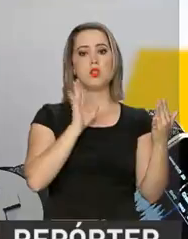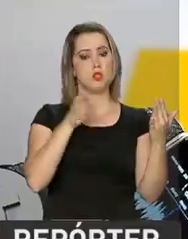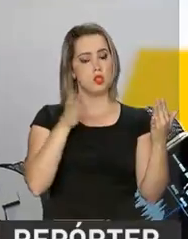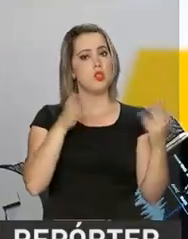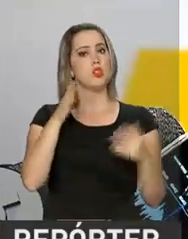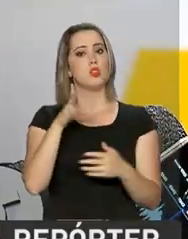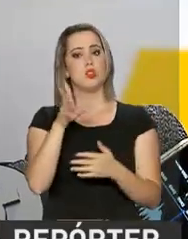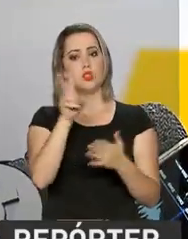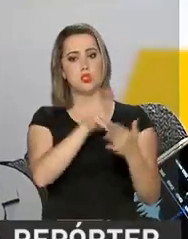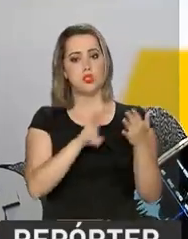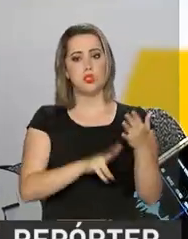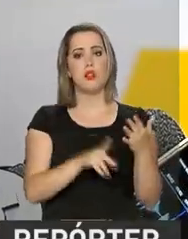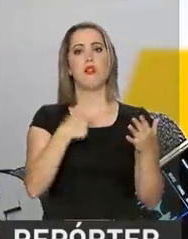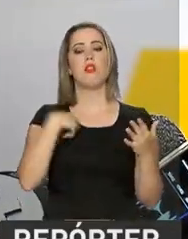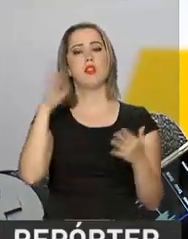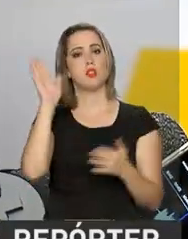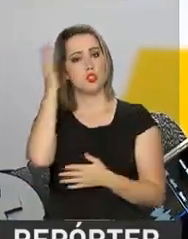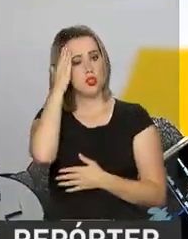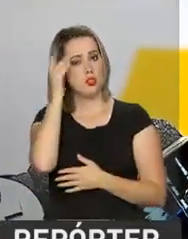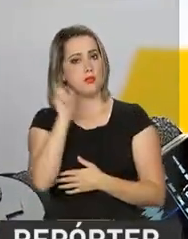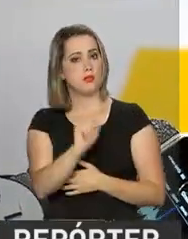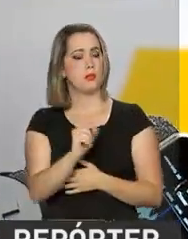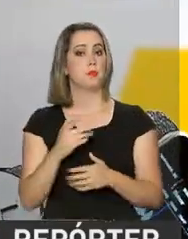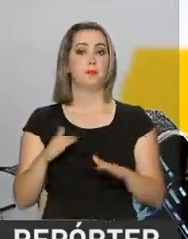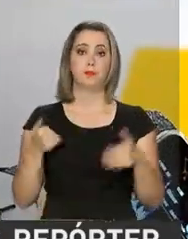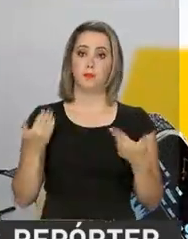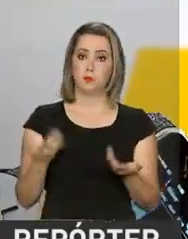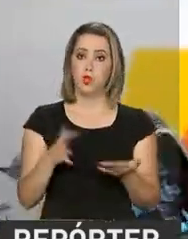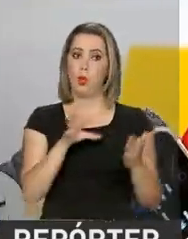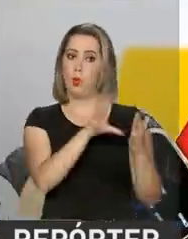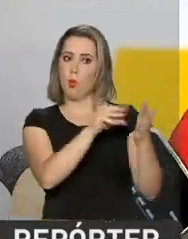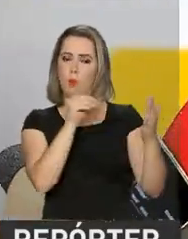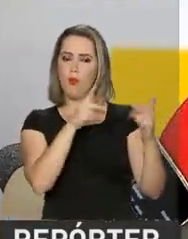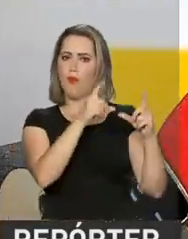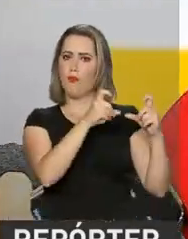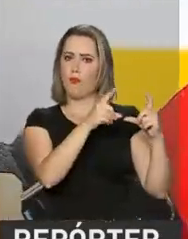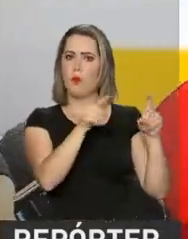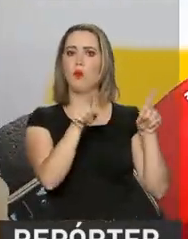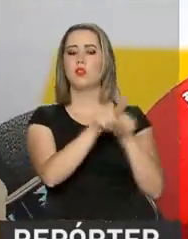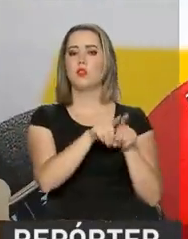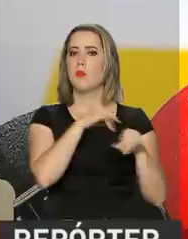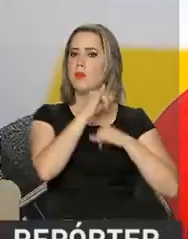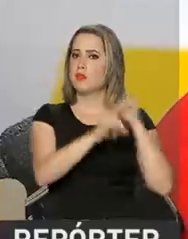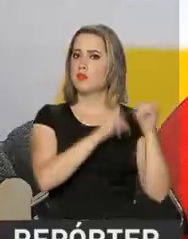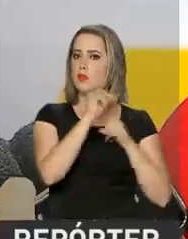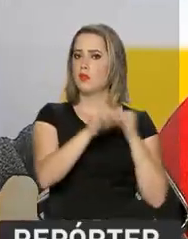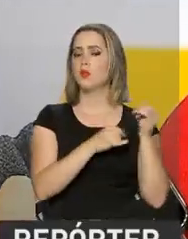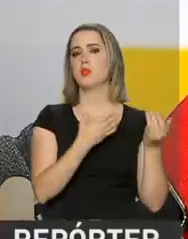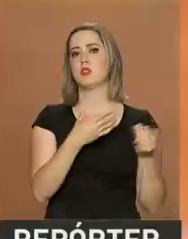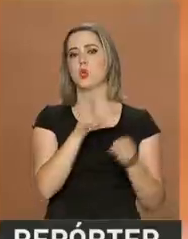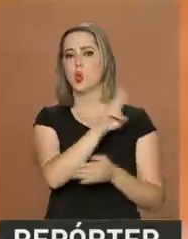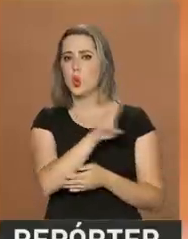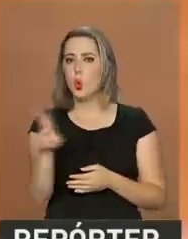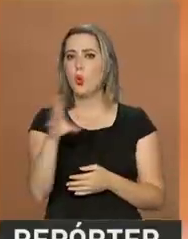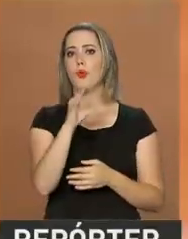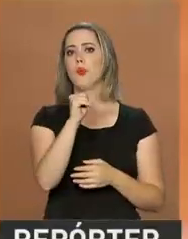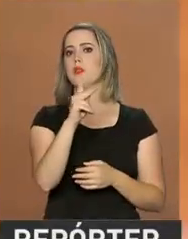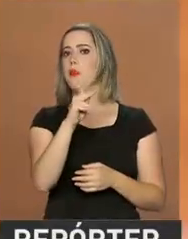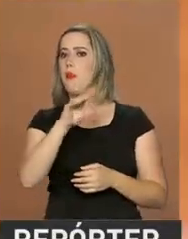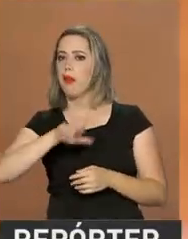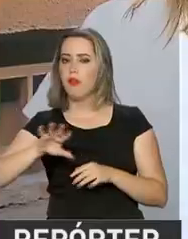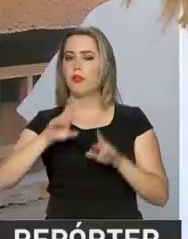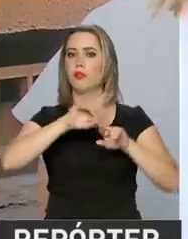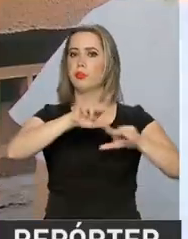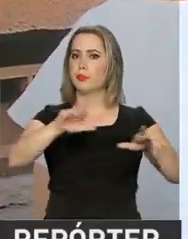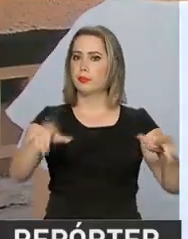automaticamente e busca aquele dado seu tanto da fotografia quanto dos dados que você tem na sua carteira de motorista ao saber da novidade